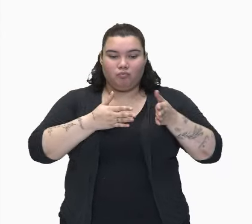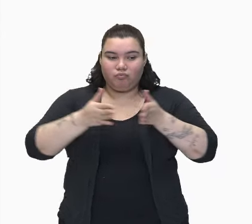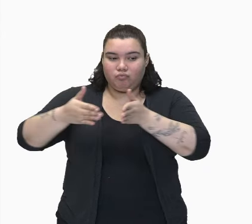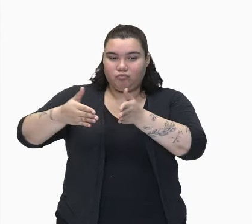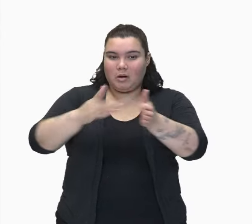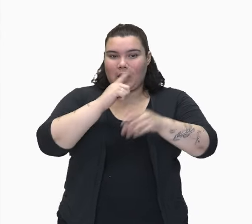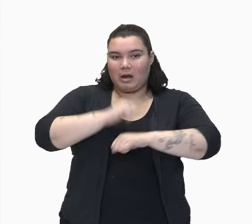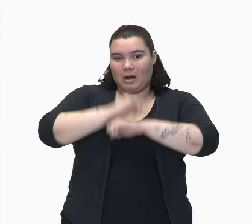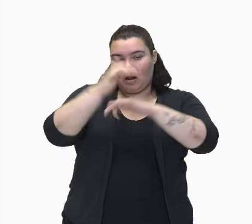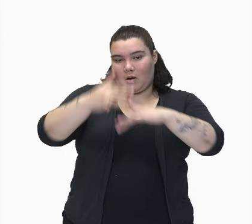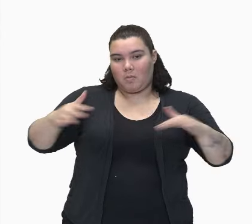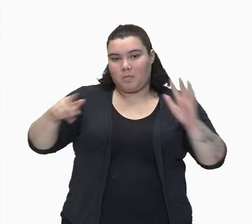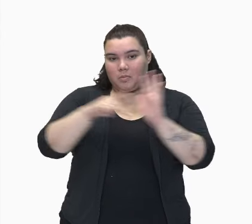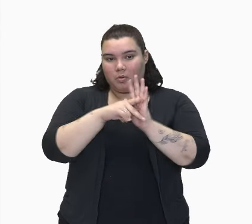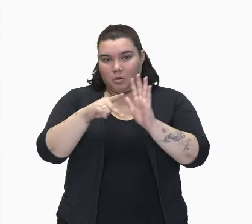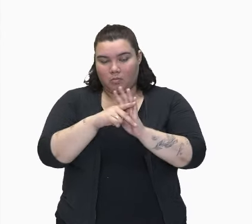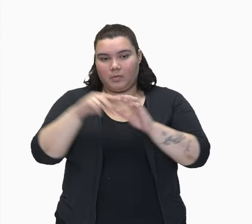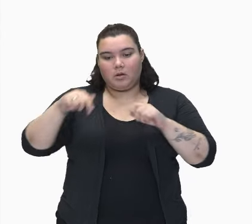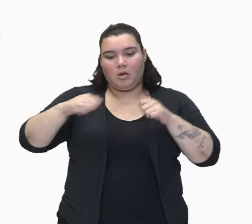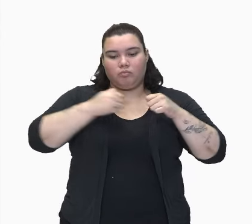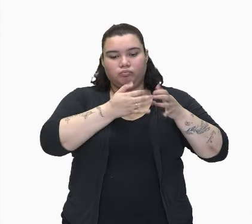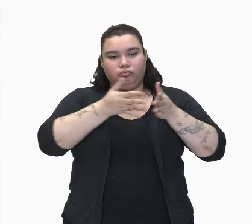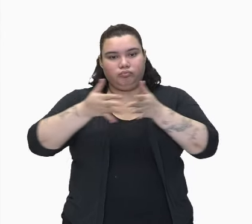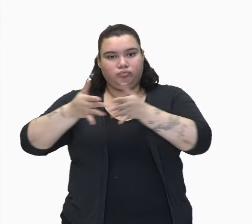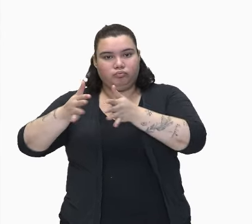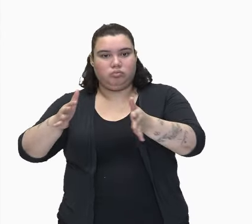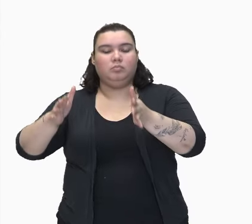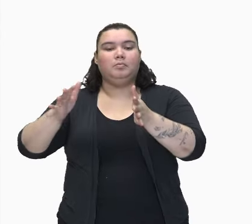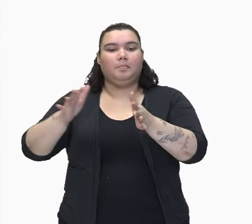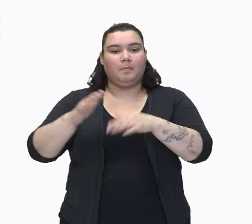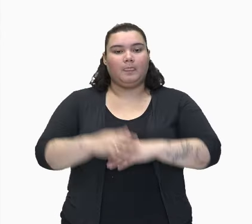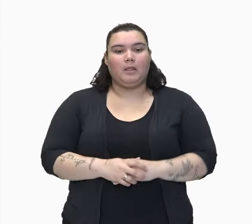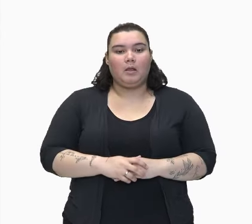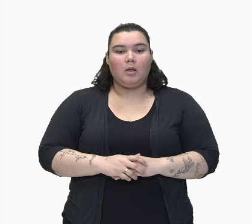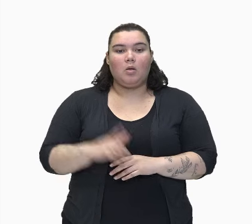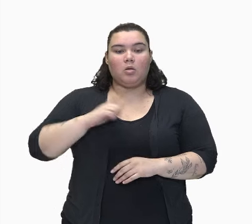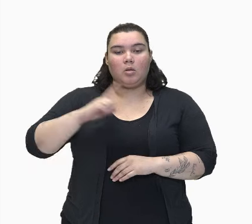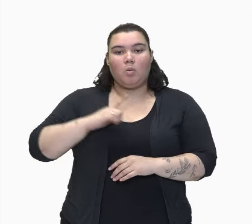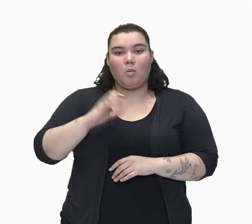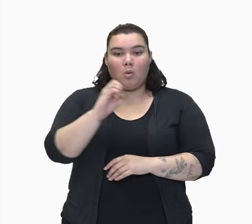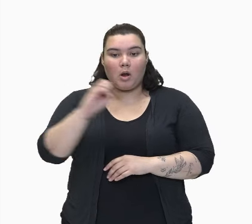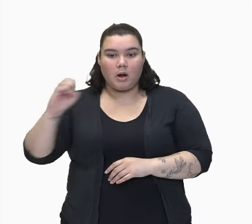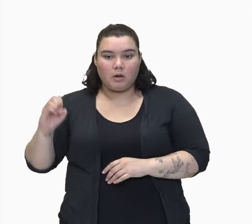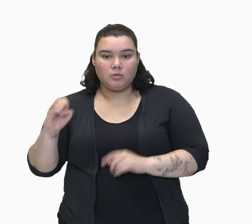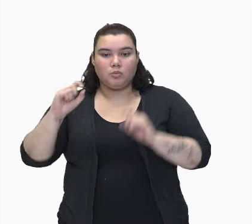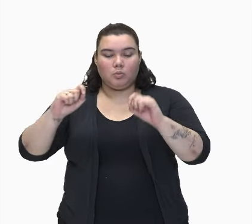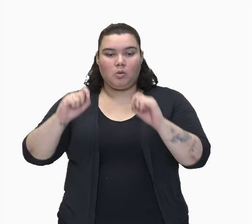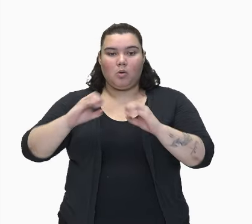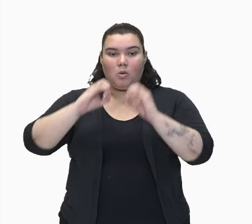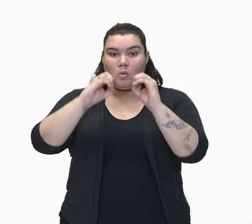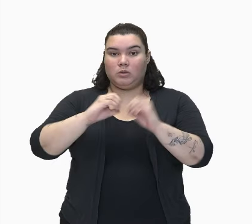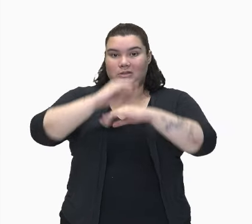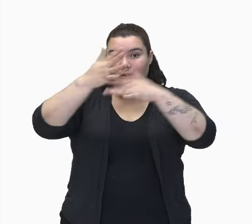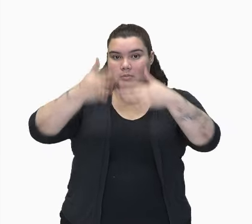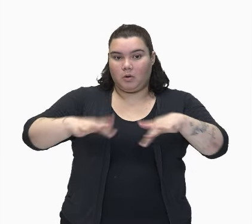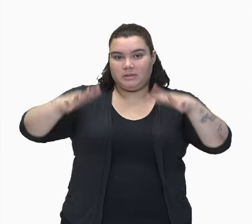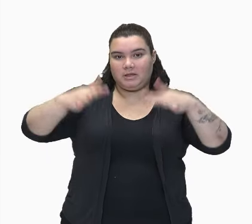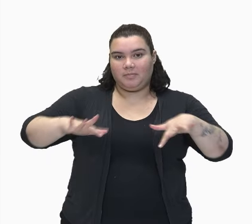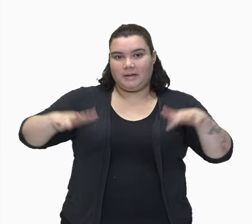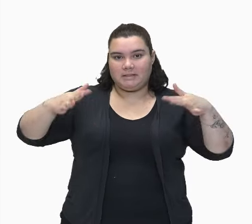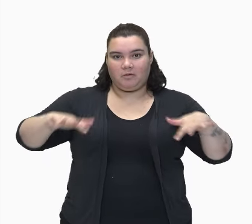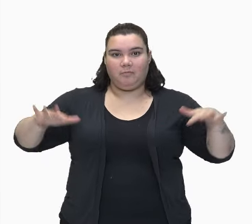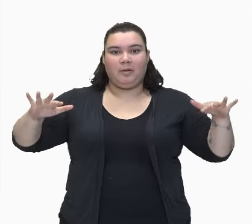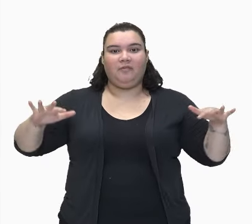Rio Balsas, eles acabam desaguando também nos oceanos. Na parte oeste, também teremos aí o Oceano Pacífico, que banha o